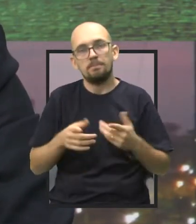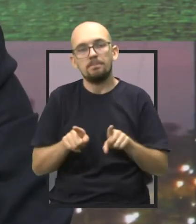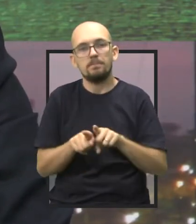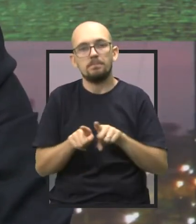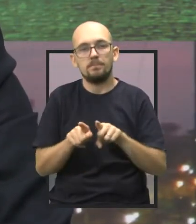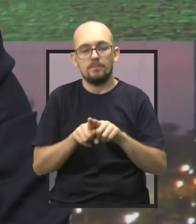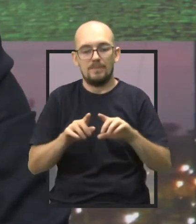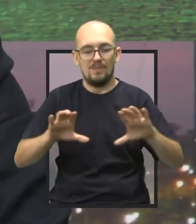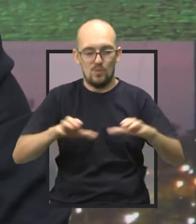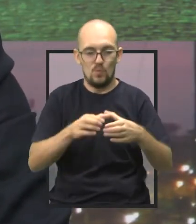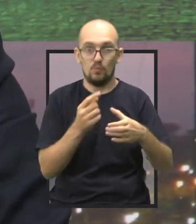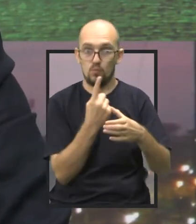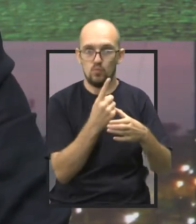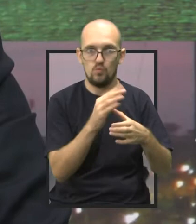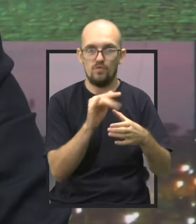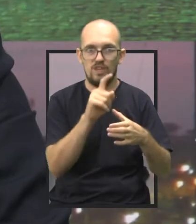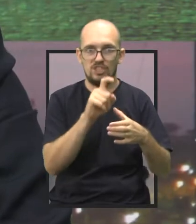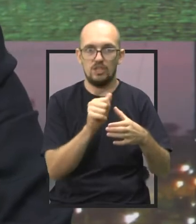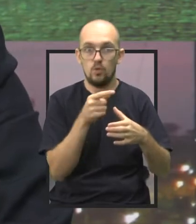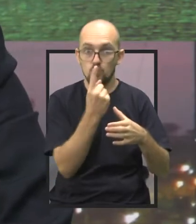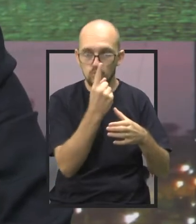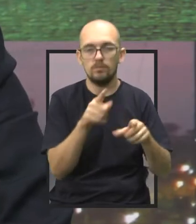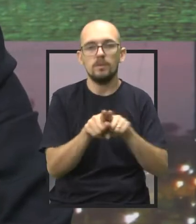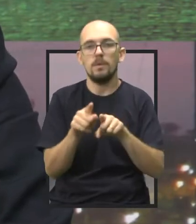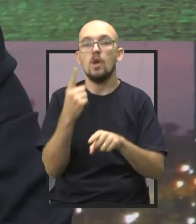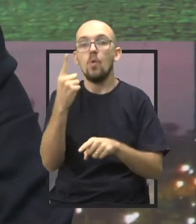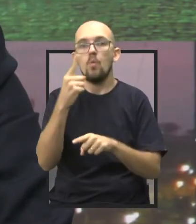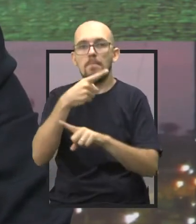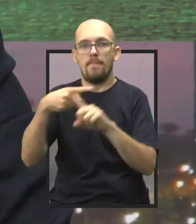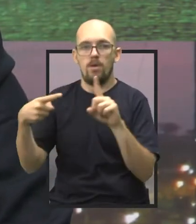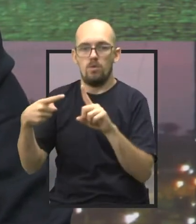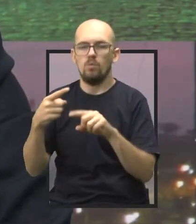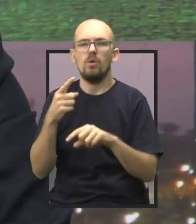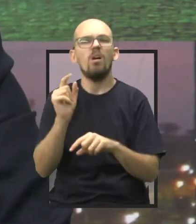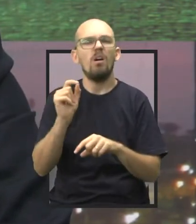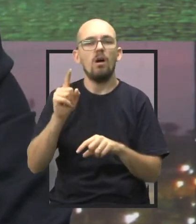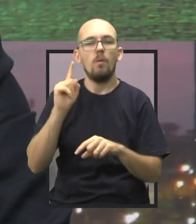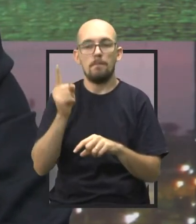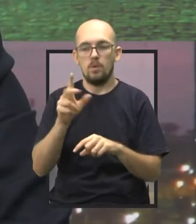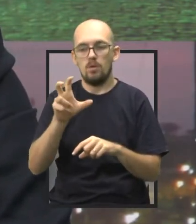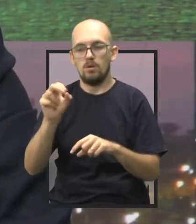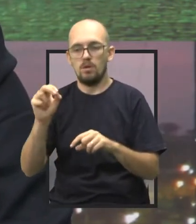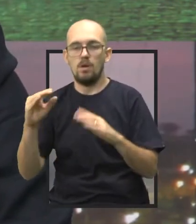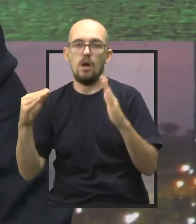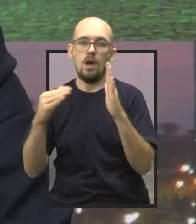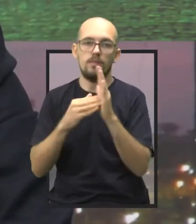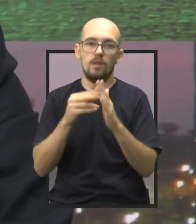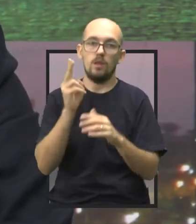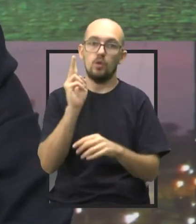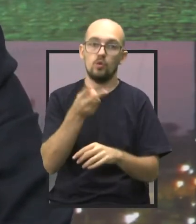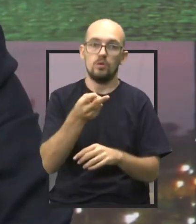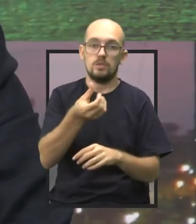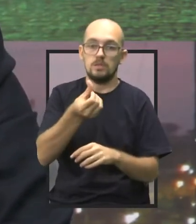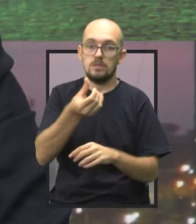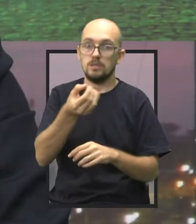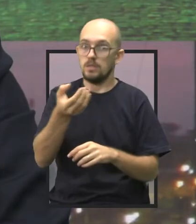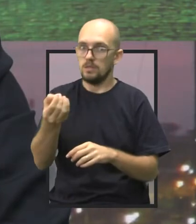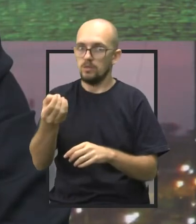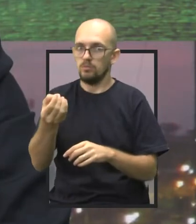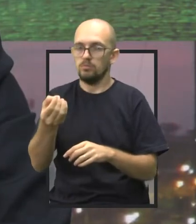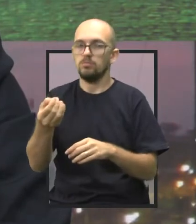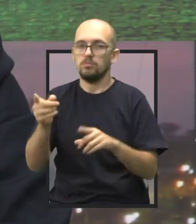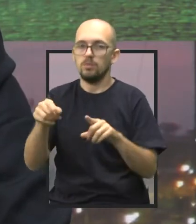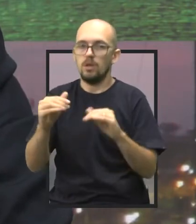Além da faixa 1, a gente tem a faixa 1,5 também. Faixa 1,5 é de R$ 1.500 a R$ 2.600, né? São todos de interesse